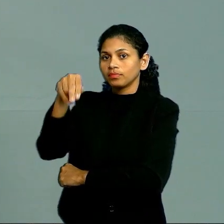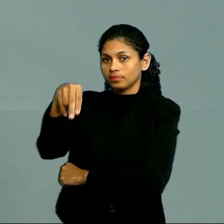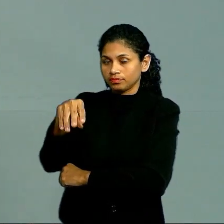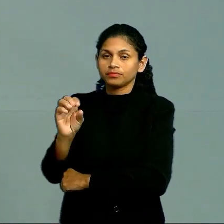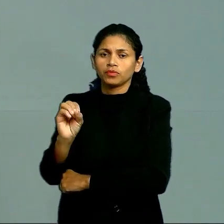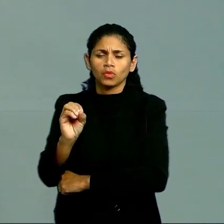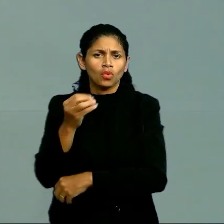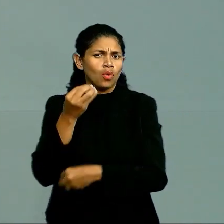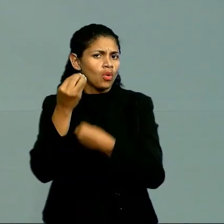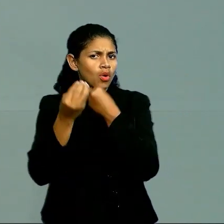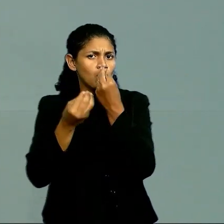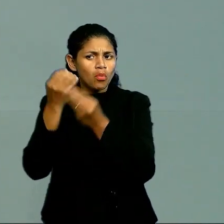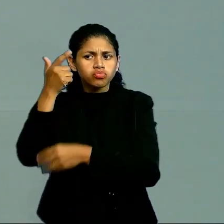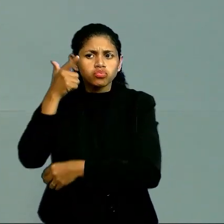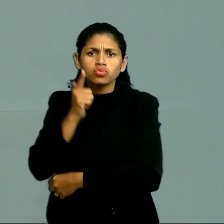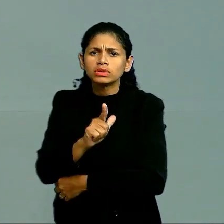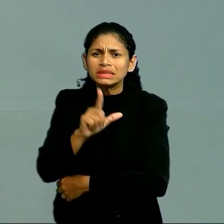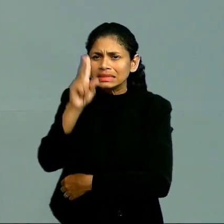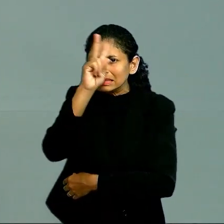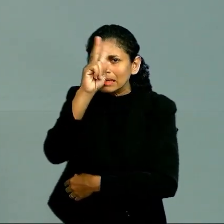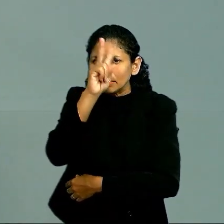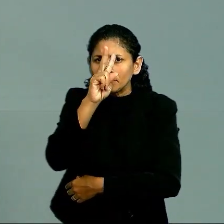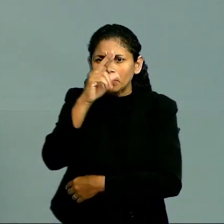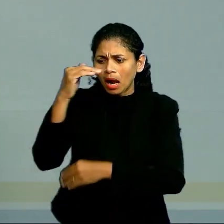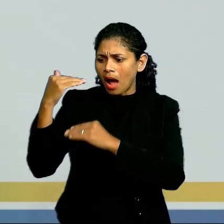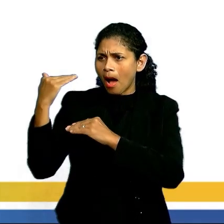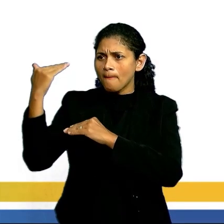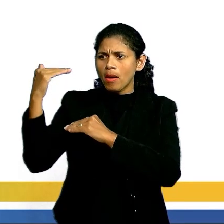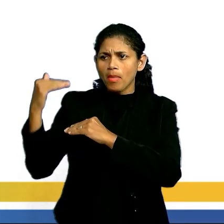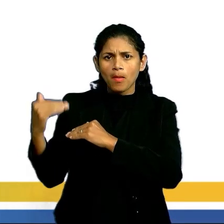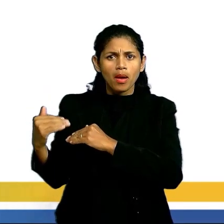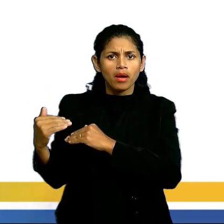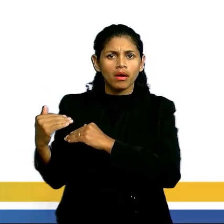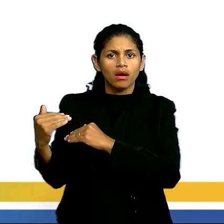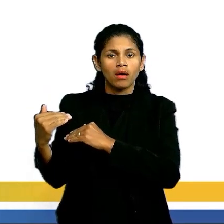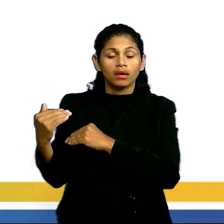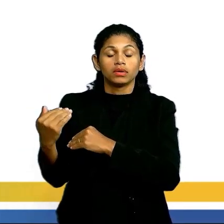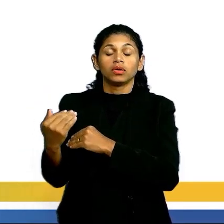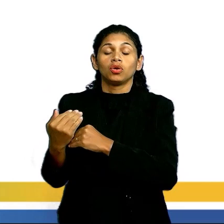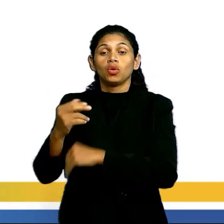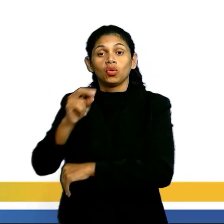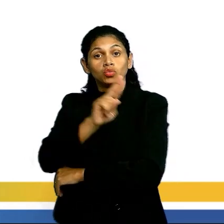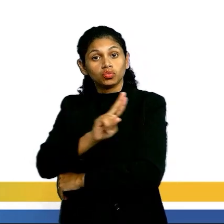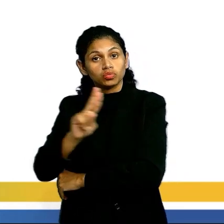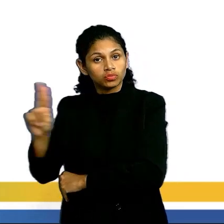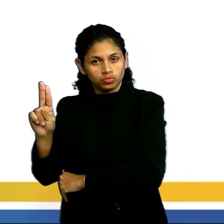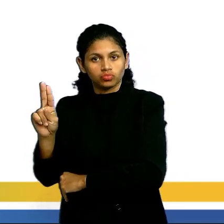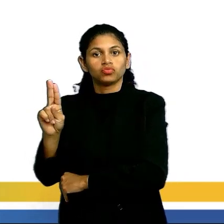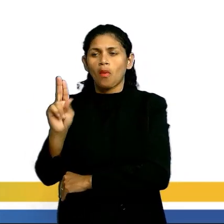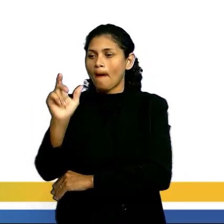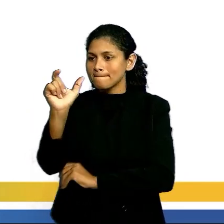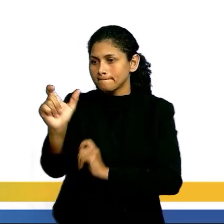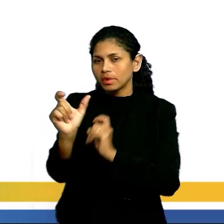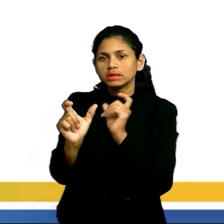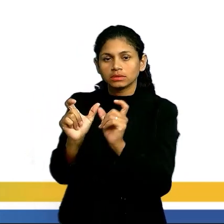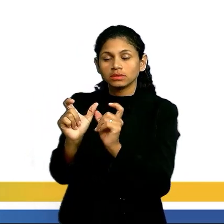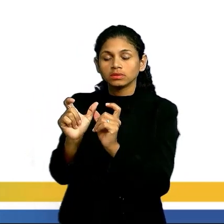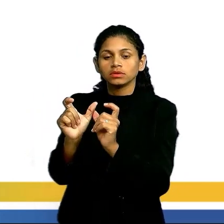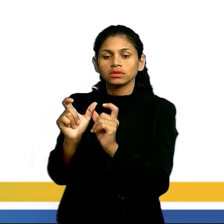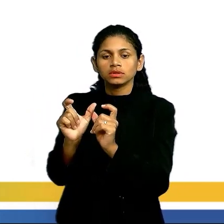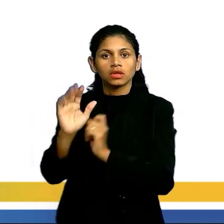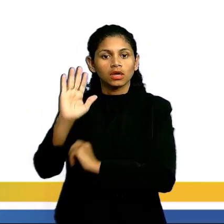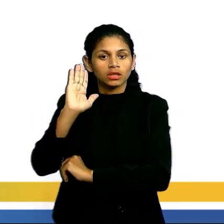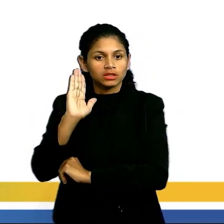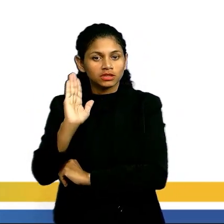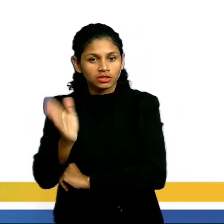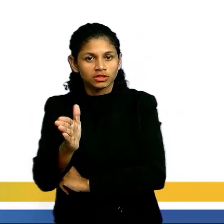conseguir lembrar de todas essas categorias? O nome aí, né, uma palavrinha-chave que a gente vê, já viu, né? Você deve ter visto